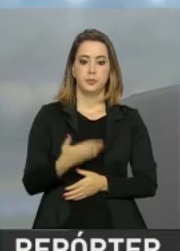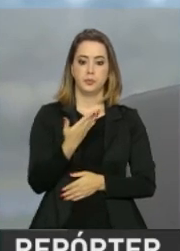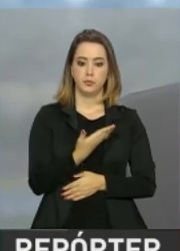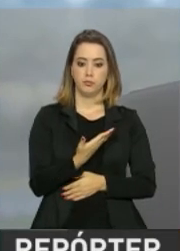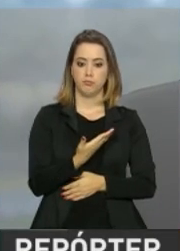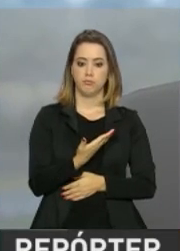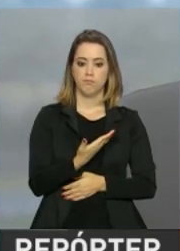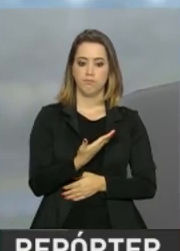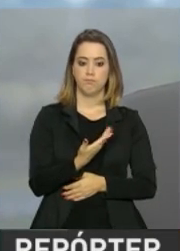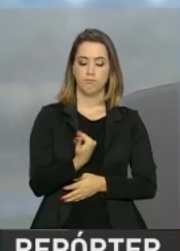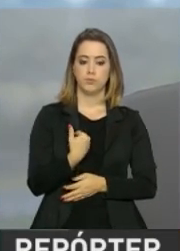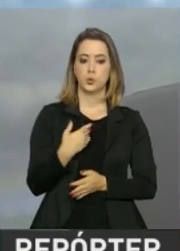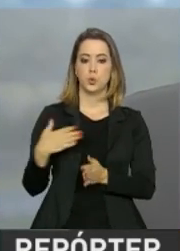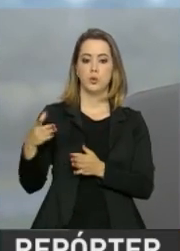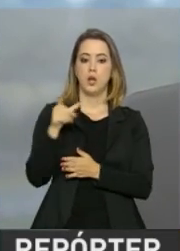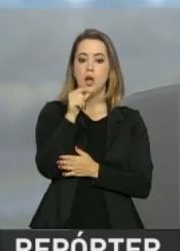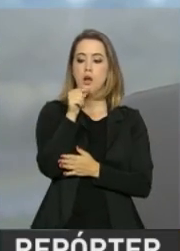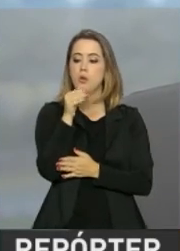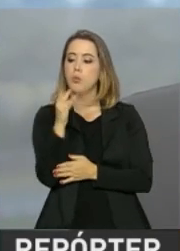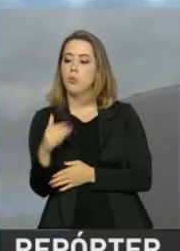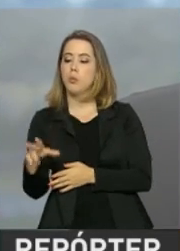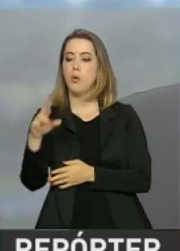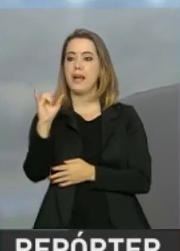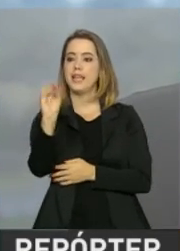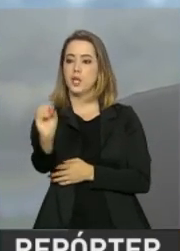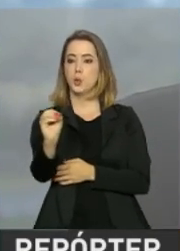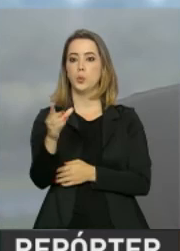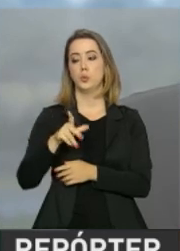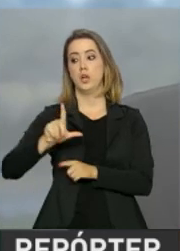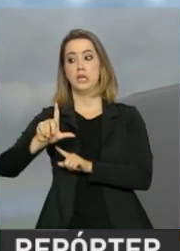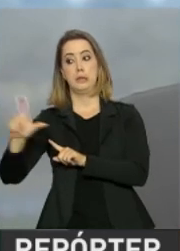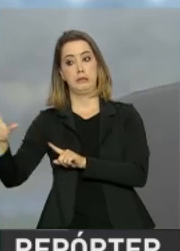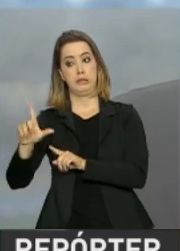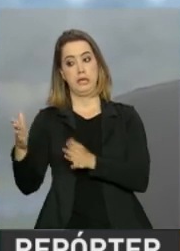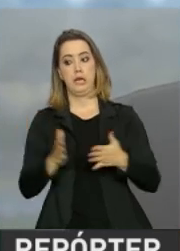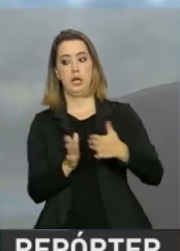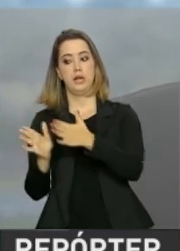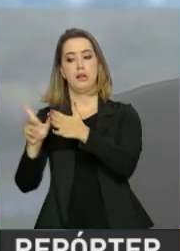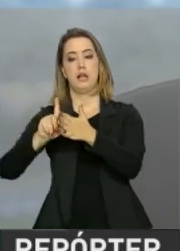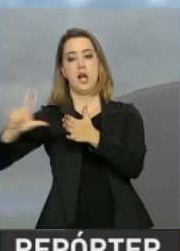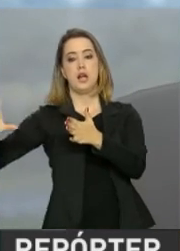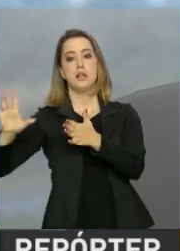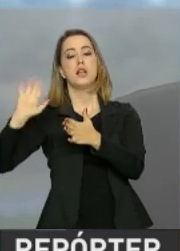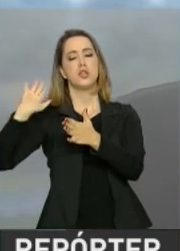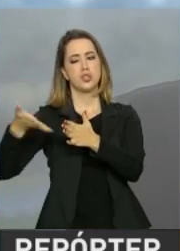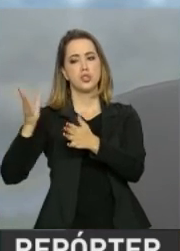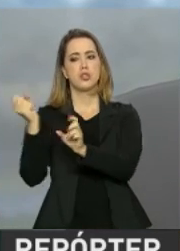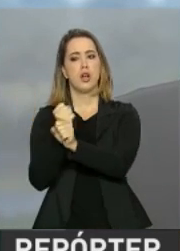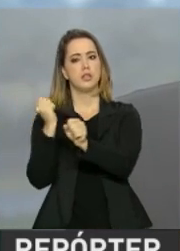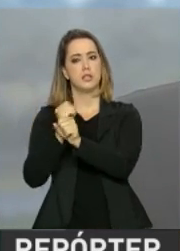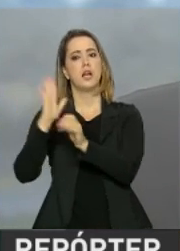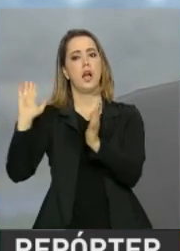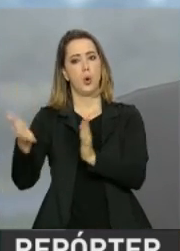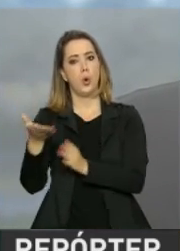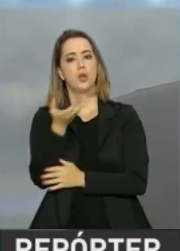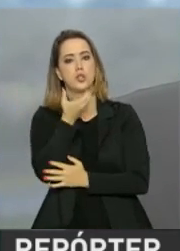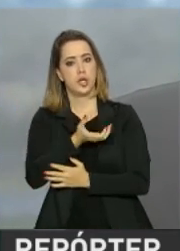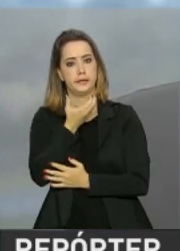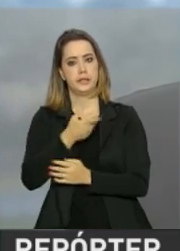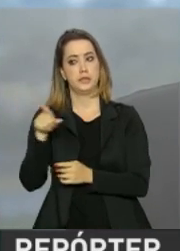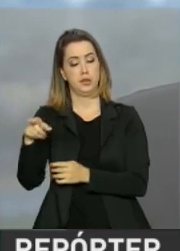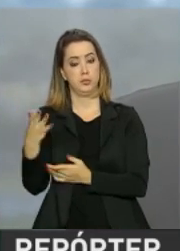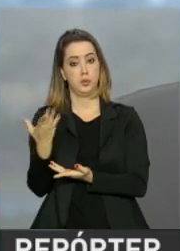lech nós devemos entregar o curso das águas já agora ainda já o trecho norte nós estamos buscando